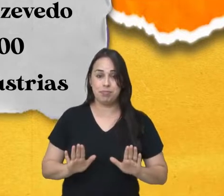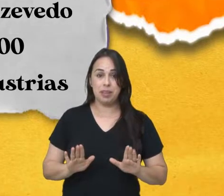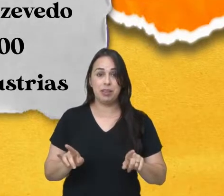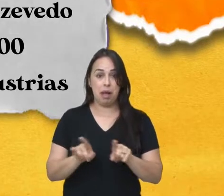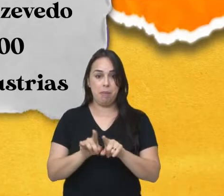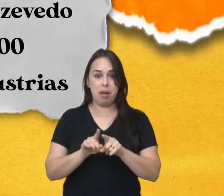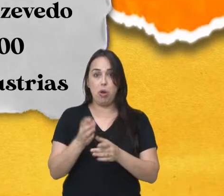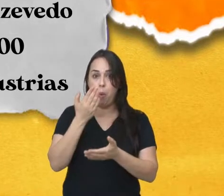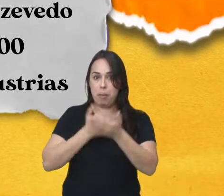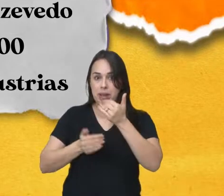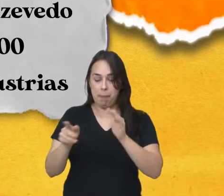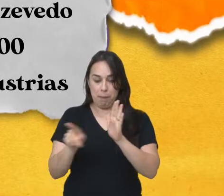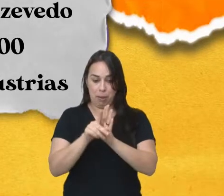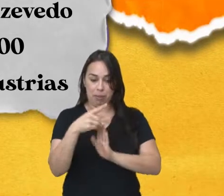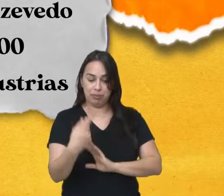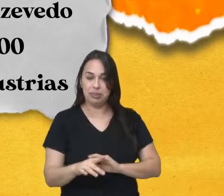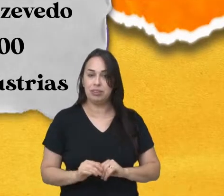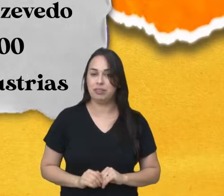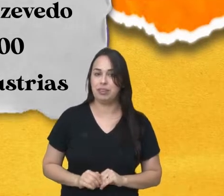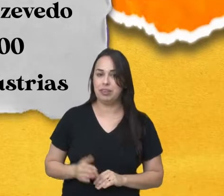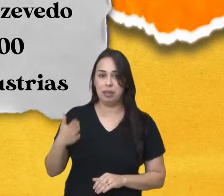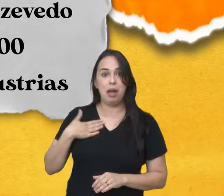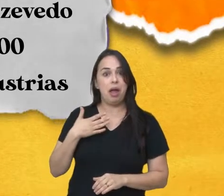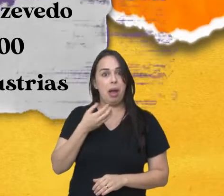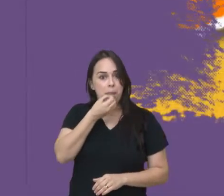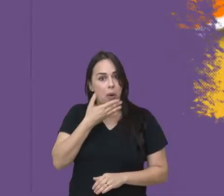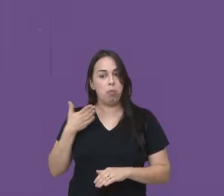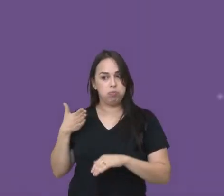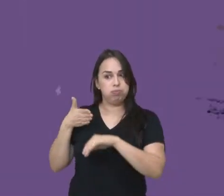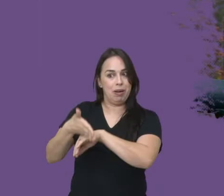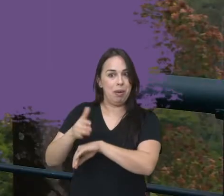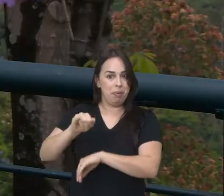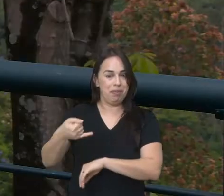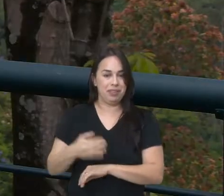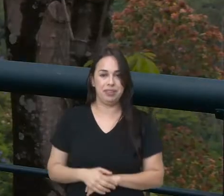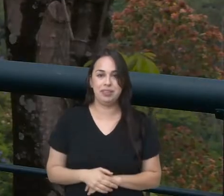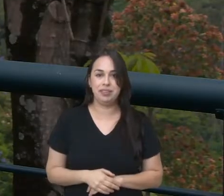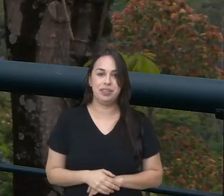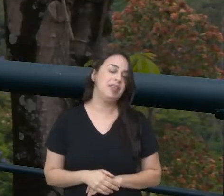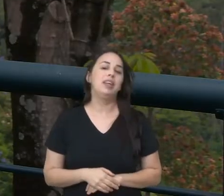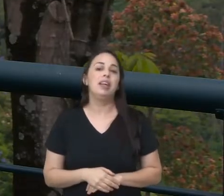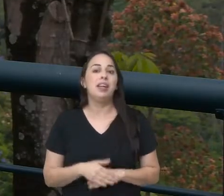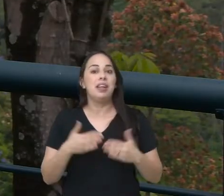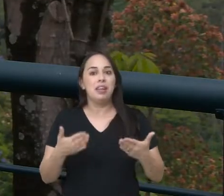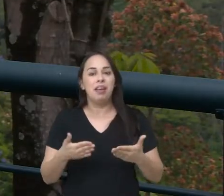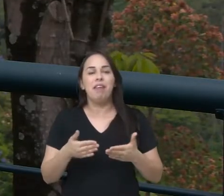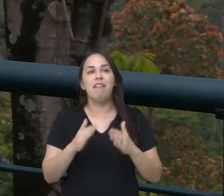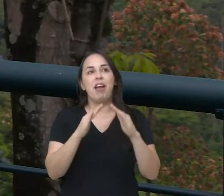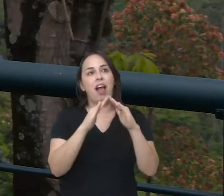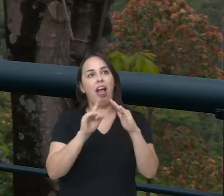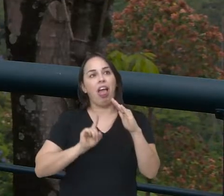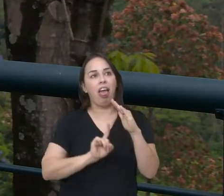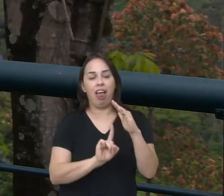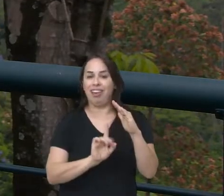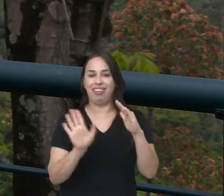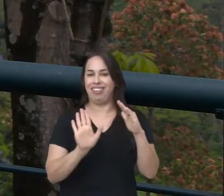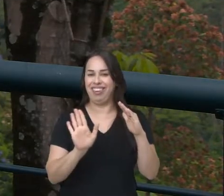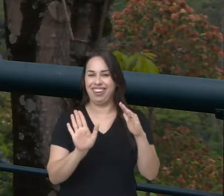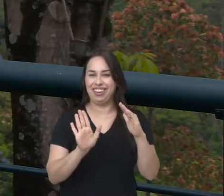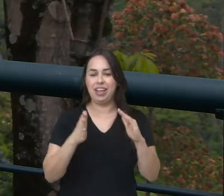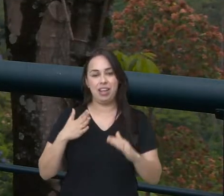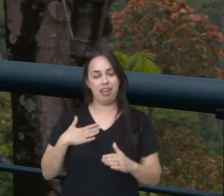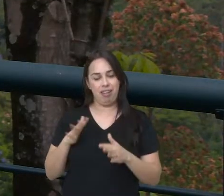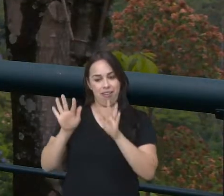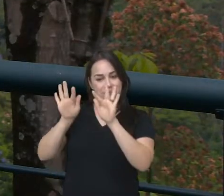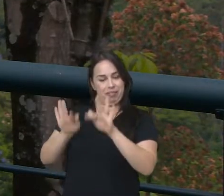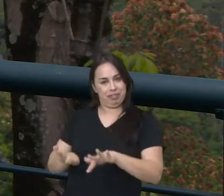de pratos típicos. Vale a pena dar uma passada por lá, viu? E não tem desculpa para ficar em casa, hein? Eu fico por